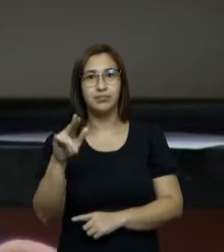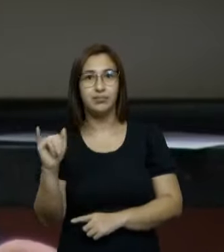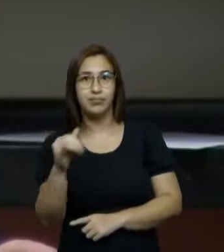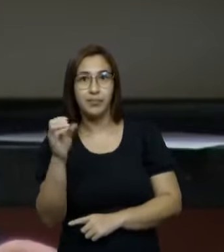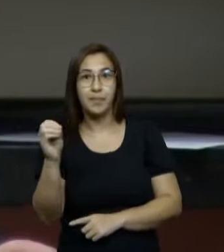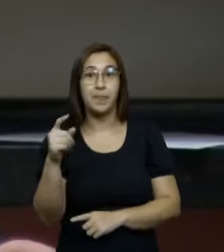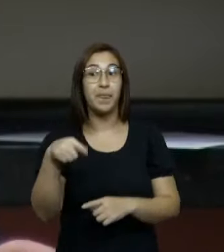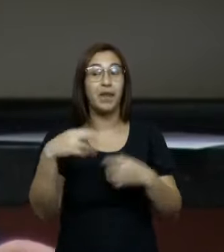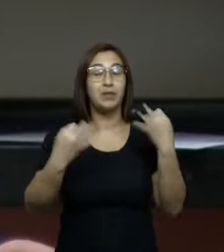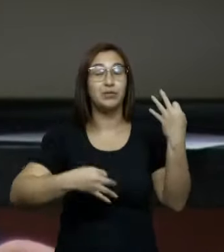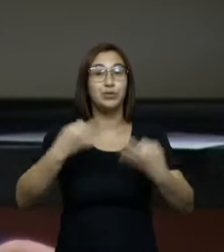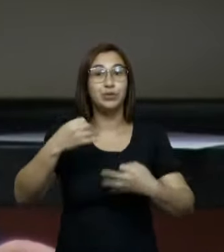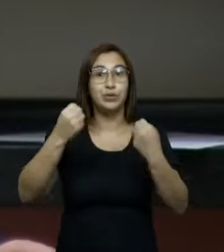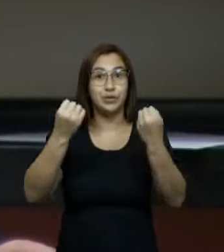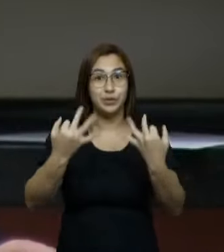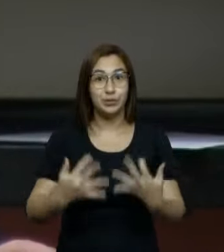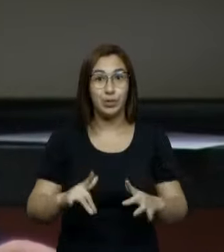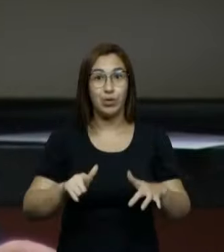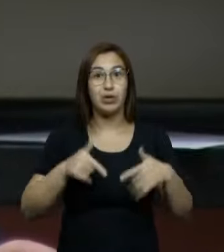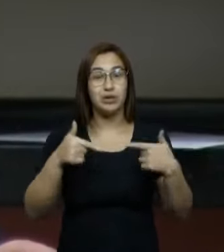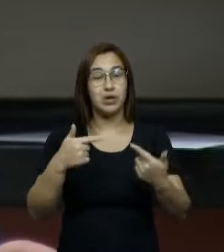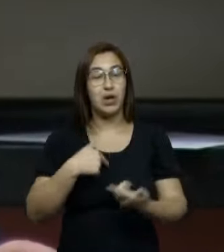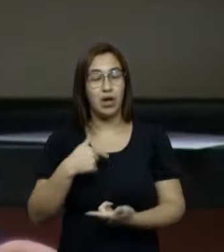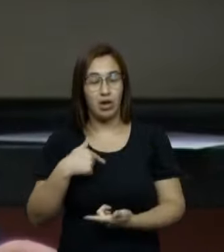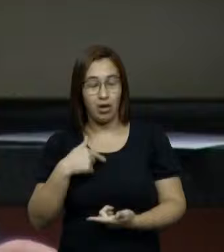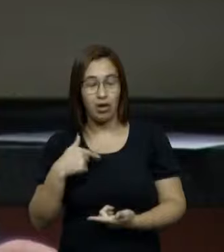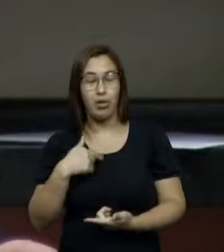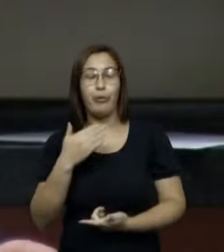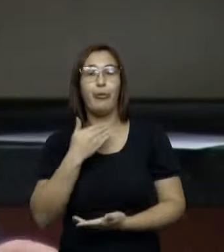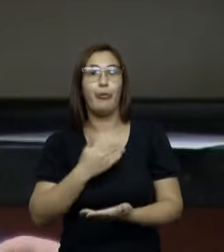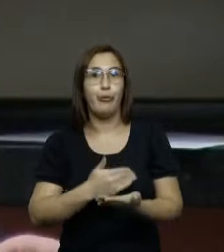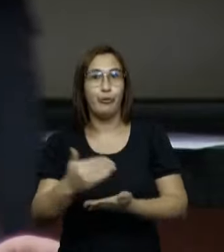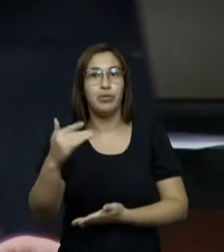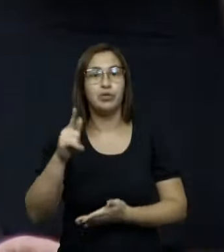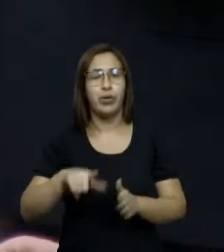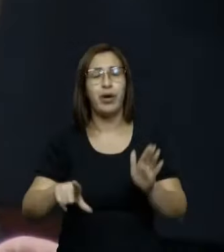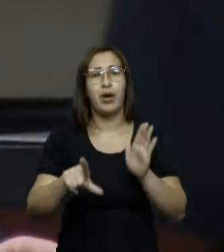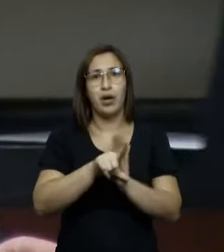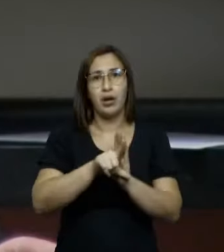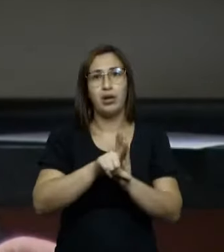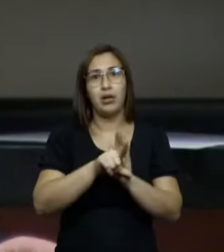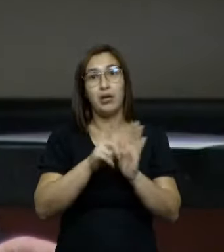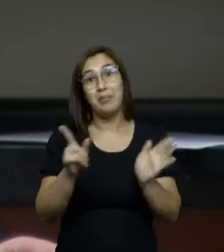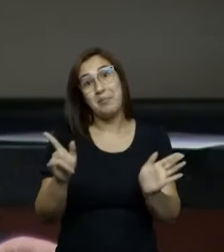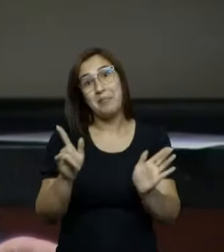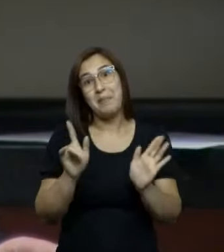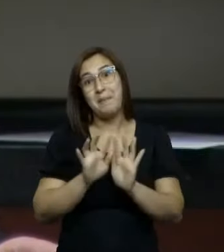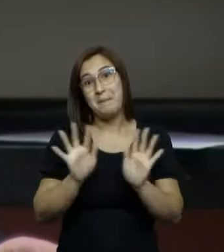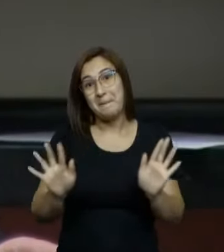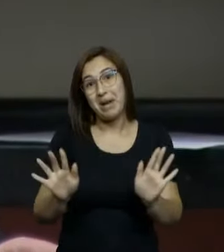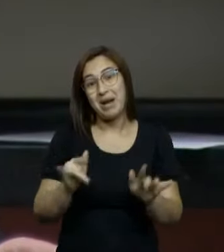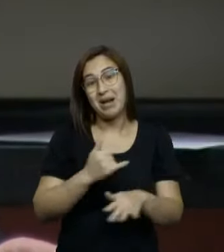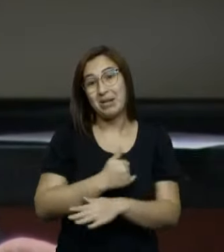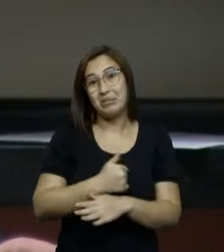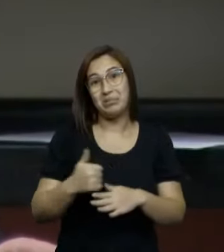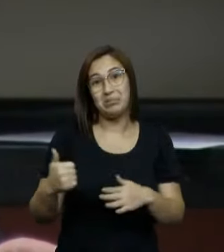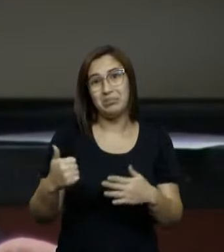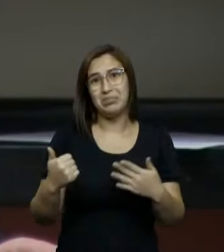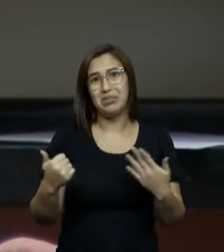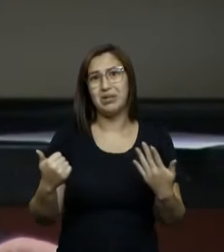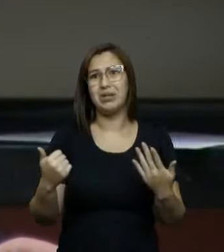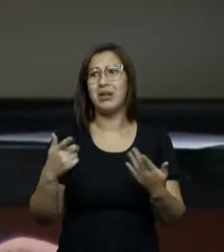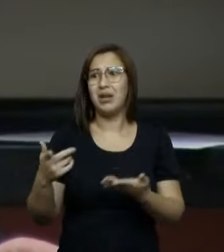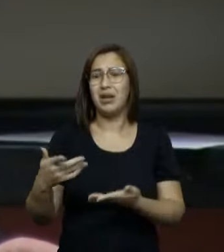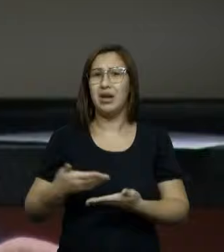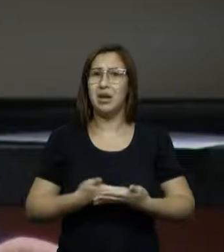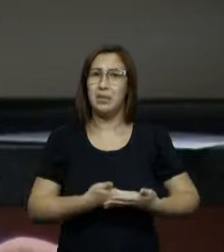disse numa ação que eu entrei que é totalmente legal, mas é imoral. Deixar uma criança recém-nascida